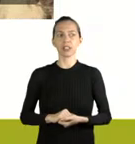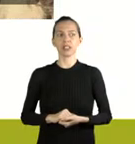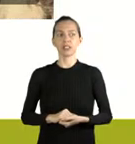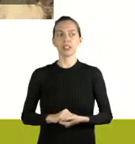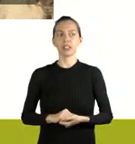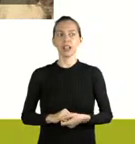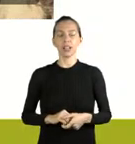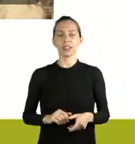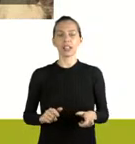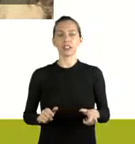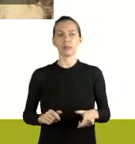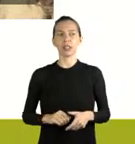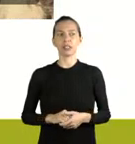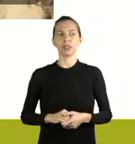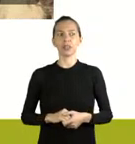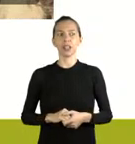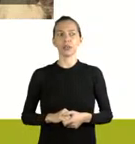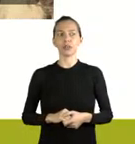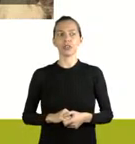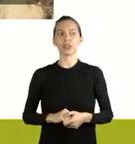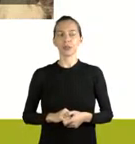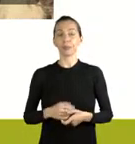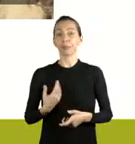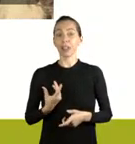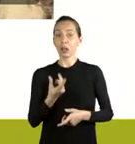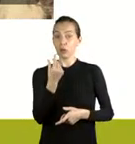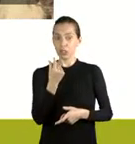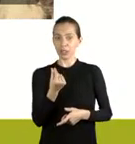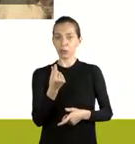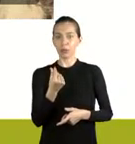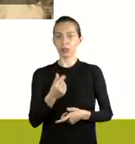o dinheiro ele tem que ser uma coisa,